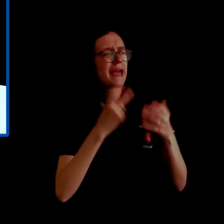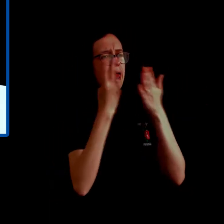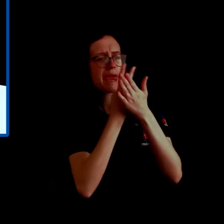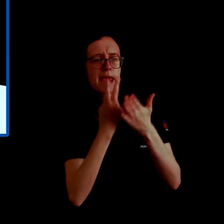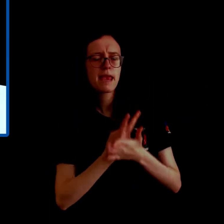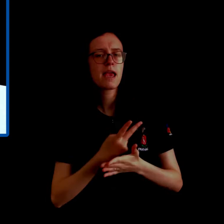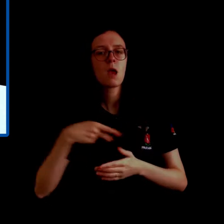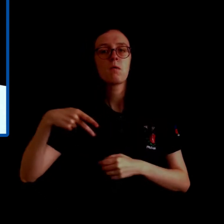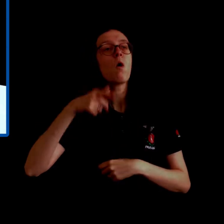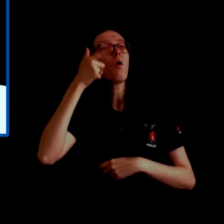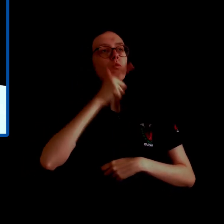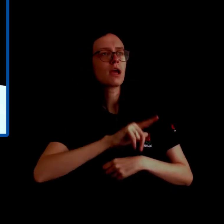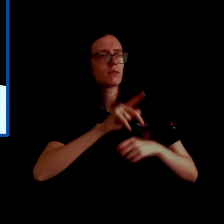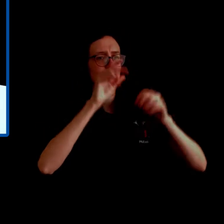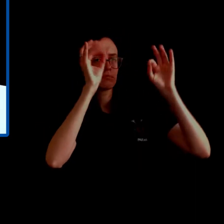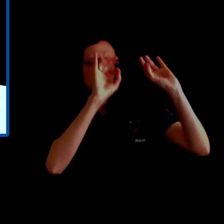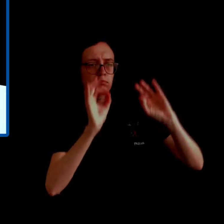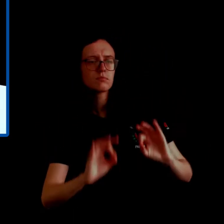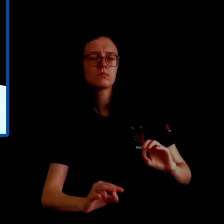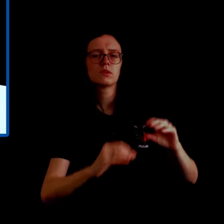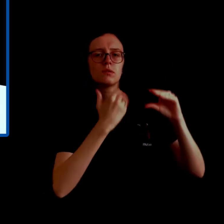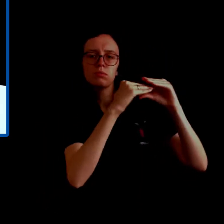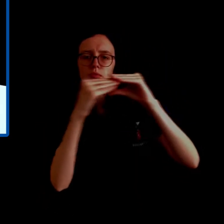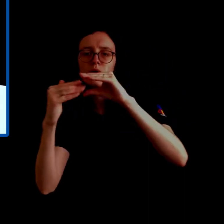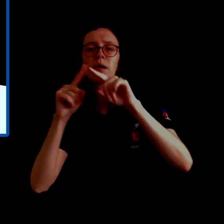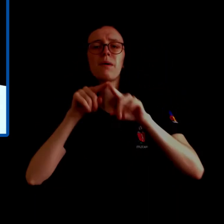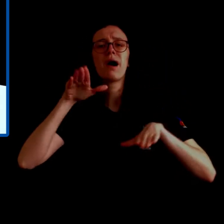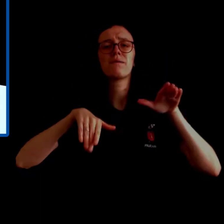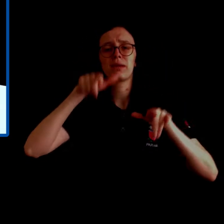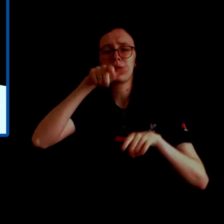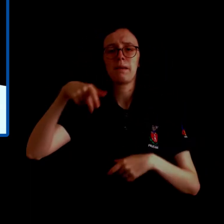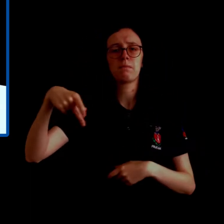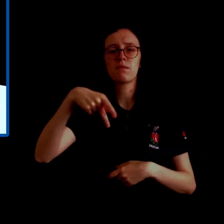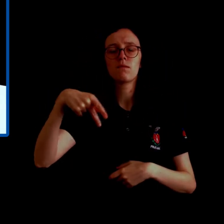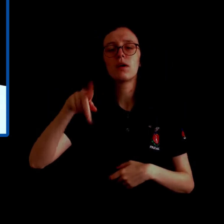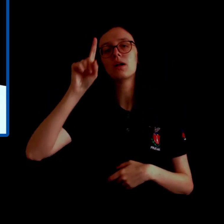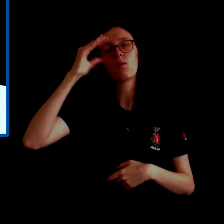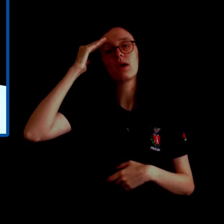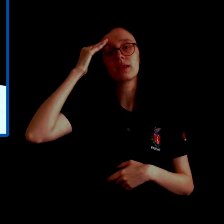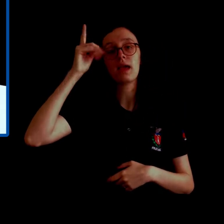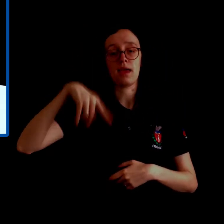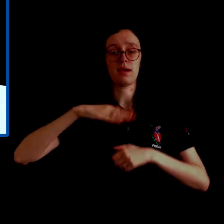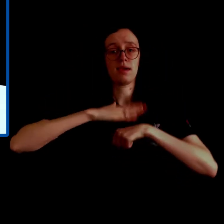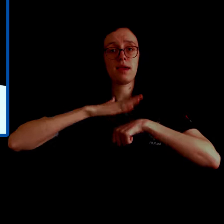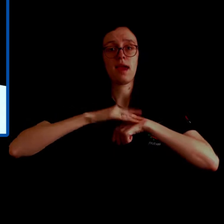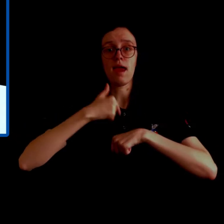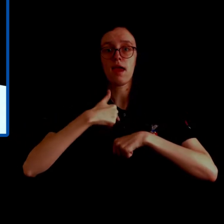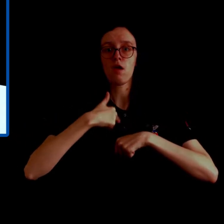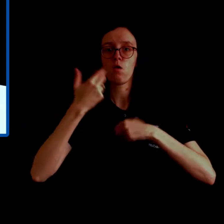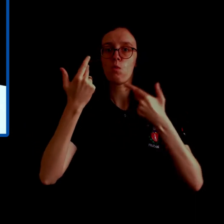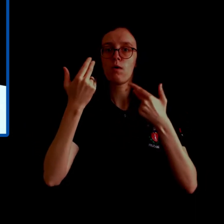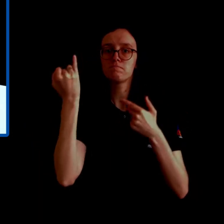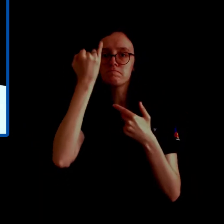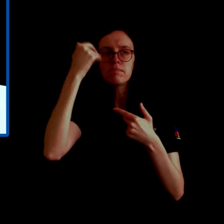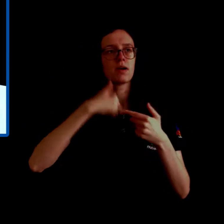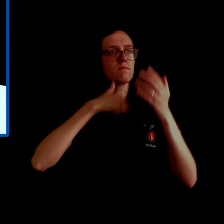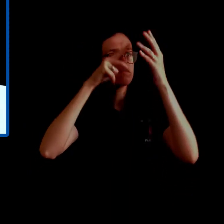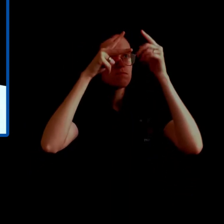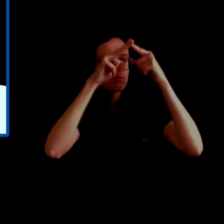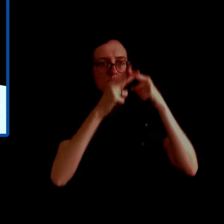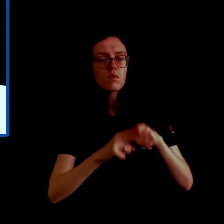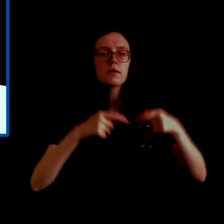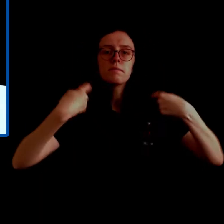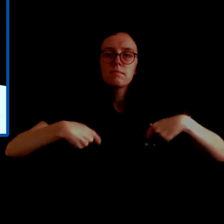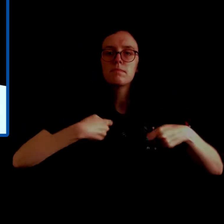consegue disparar, mas ele não consegue ainda entender que o protagonismo desse processo é ele e que ele pode corrigir, ele deve